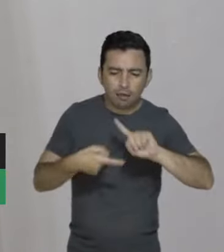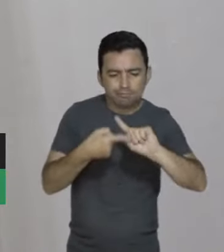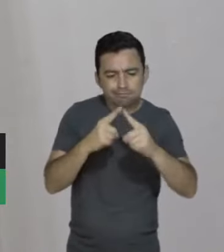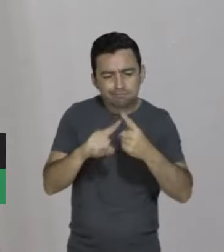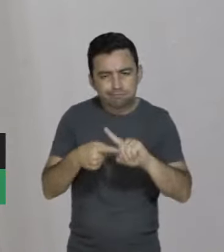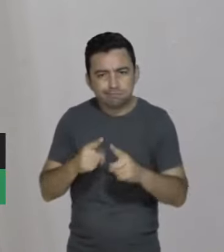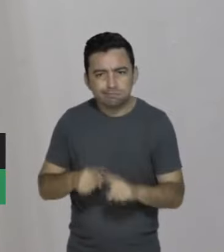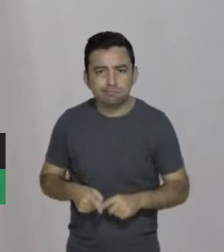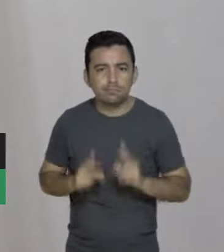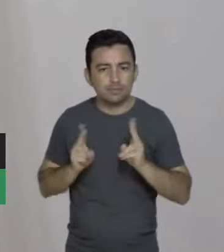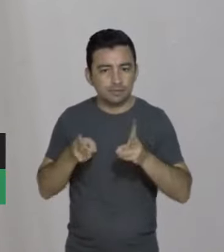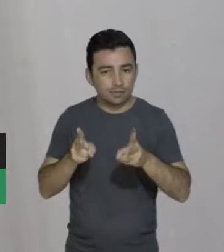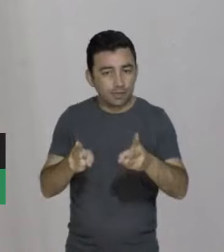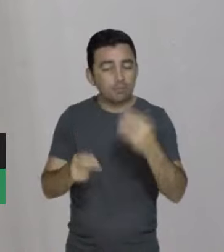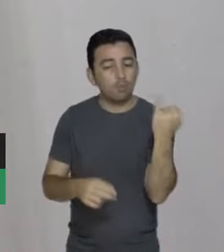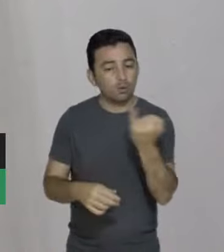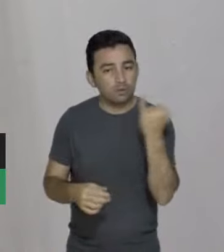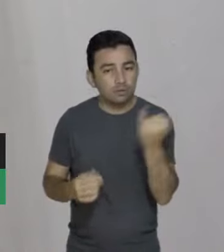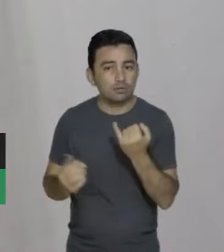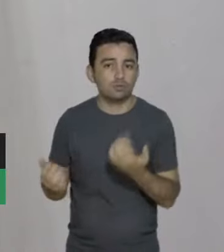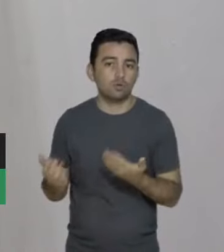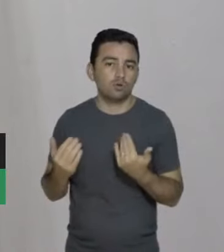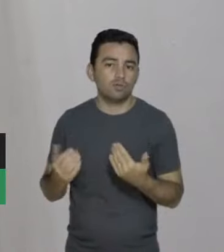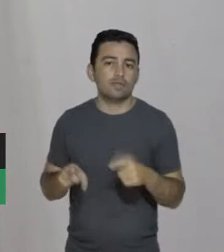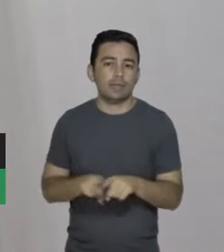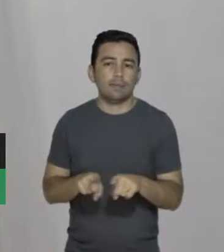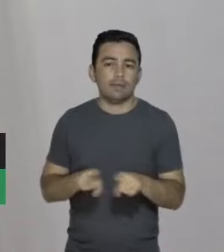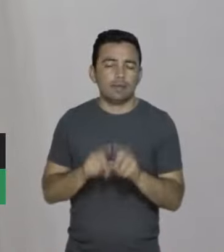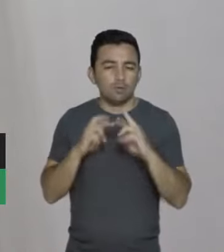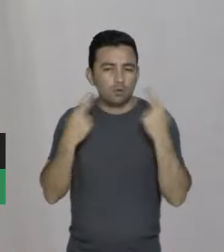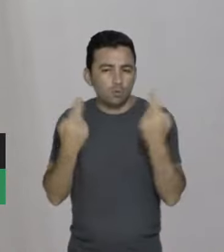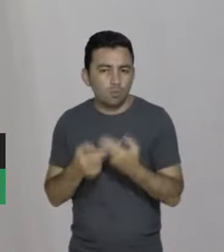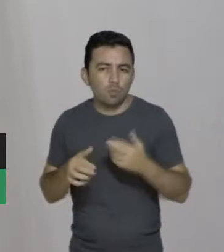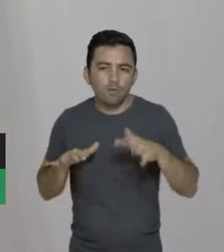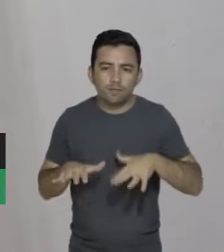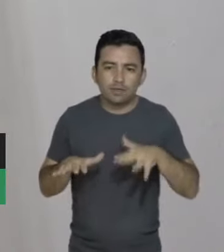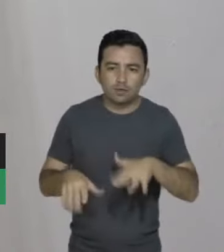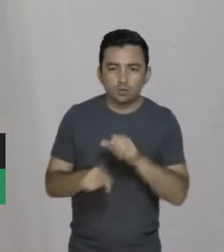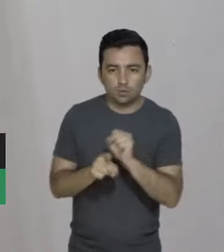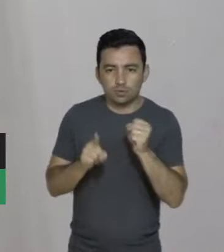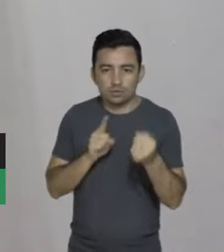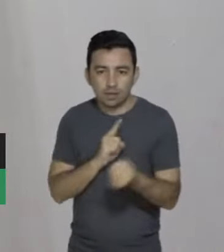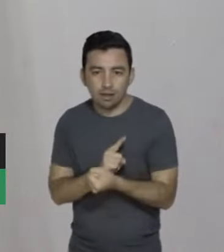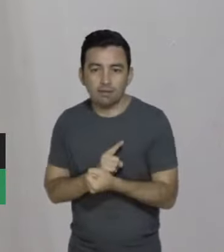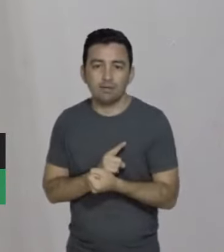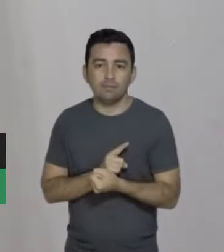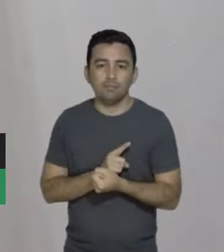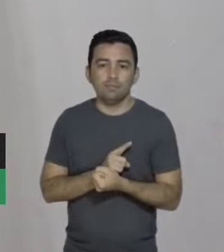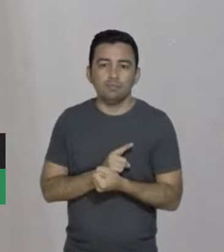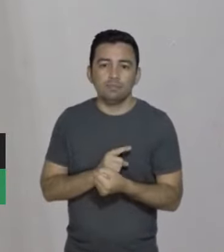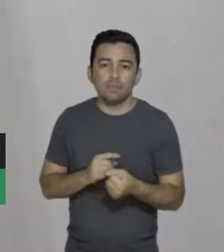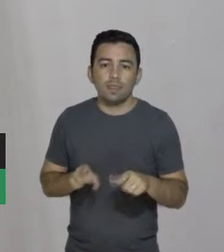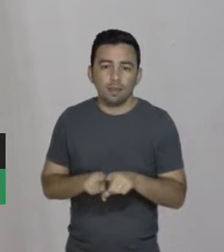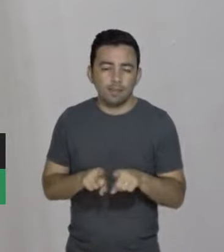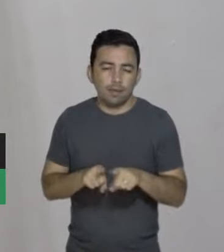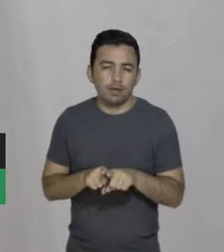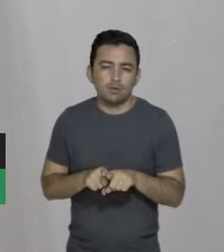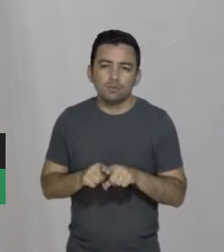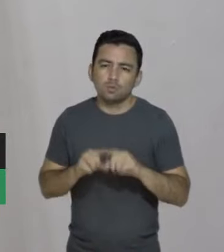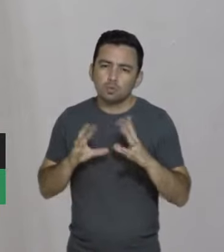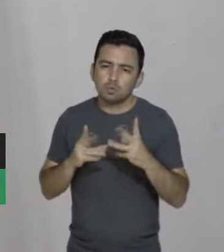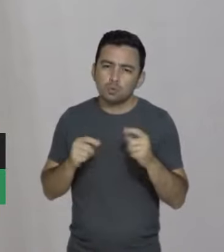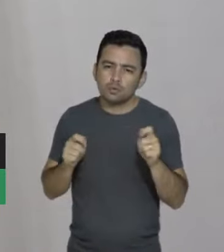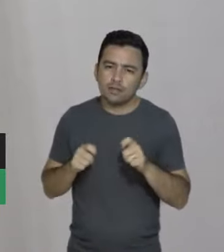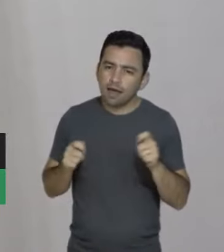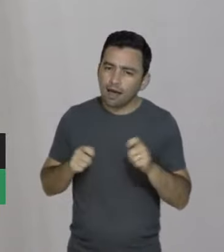da Juventude também reunir aí em movimentos sociais organizações da sociedade civil organizada que possam estar